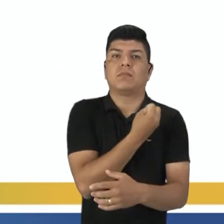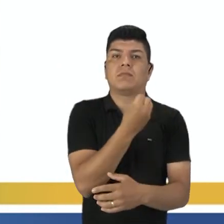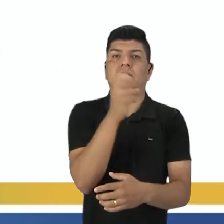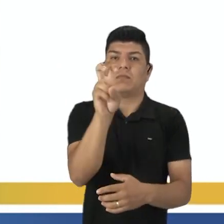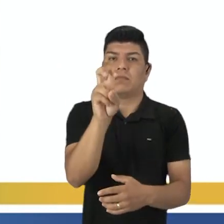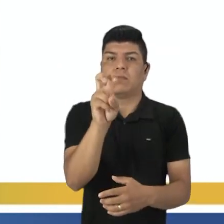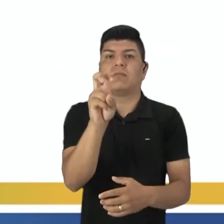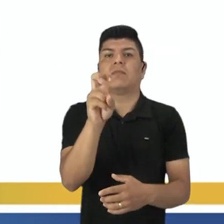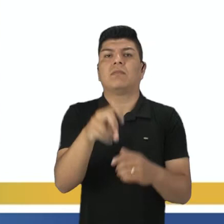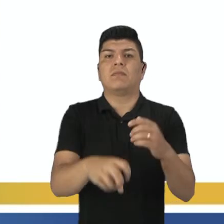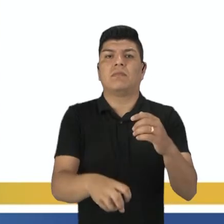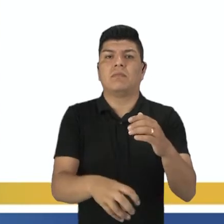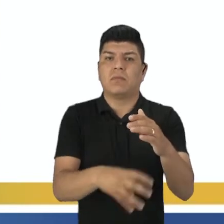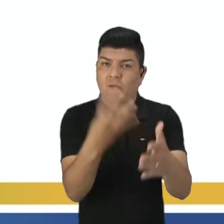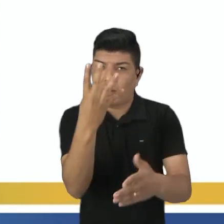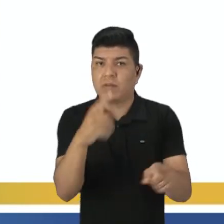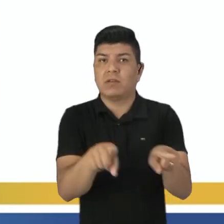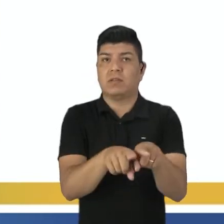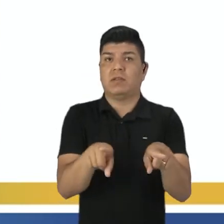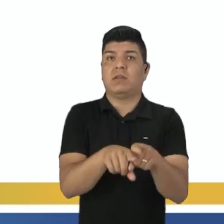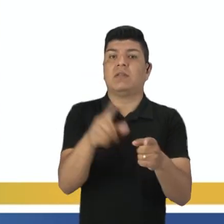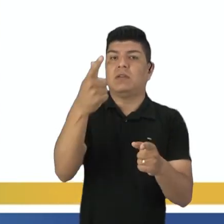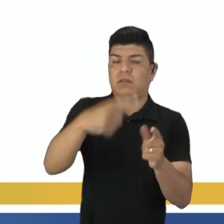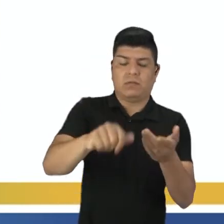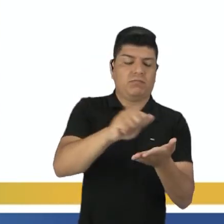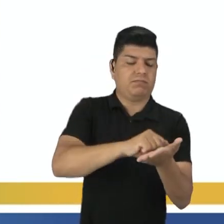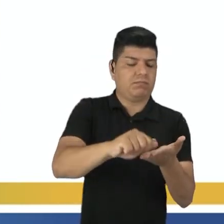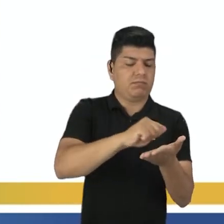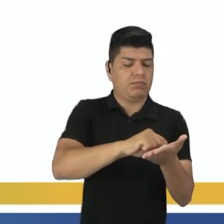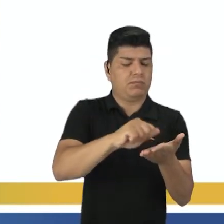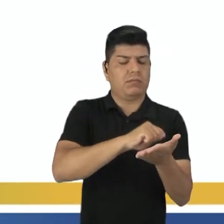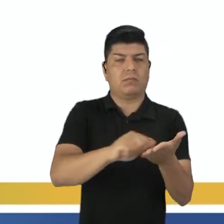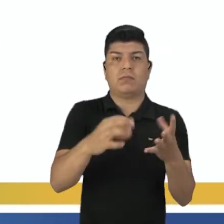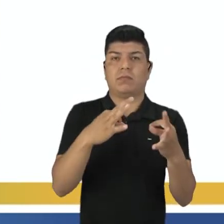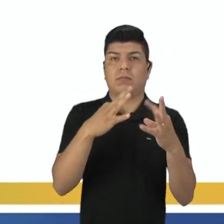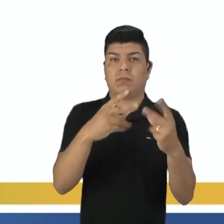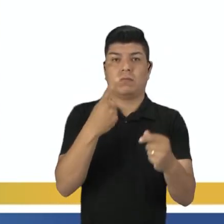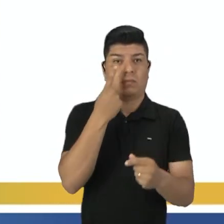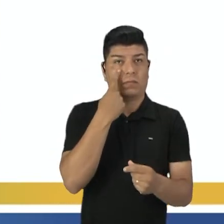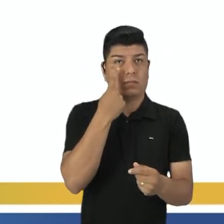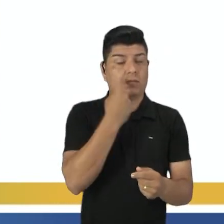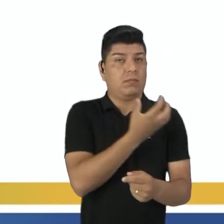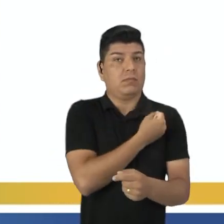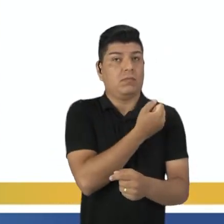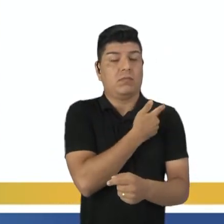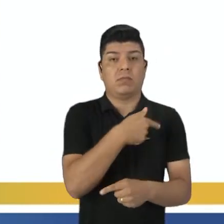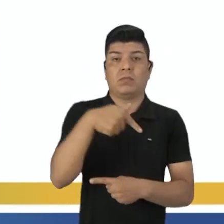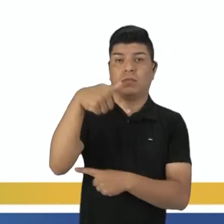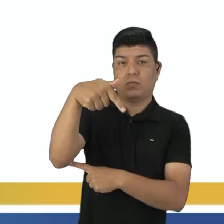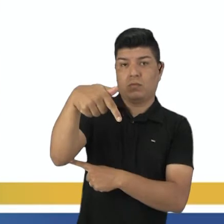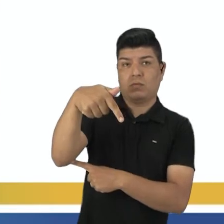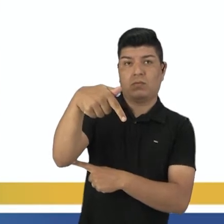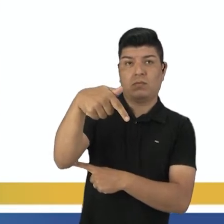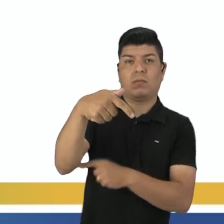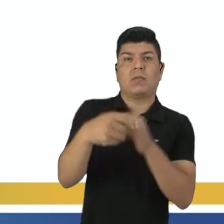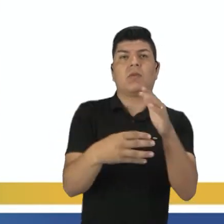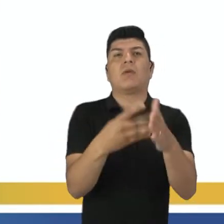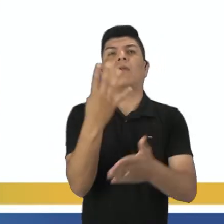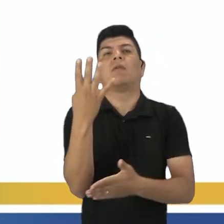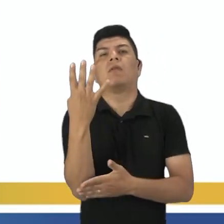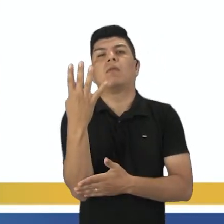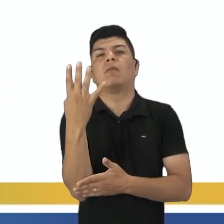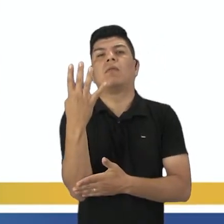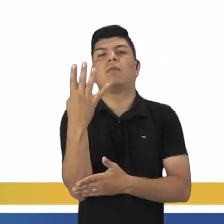somatório 5? 4 vezes. Então, eu fui fazendo essas anotações aí. Observe lá no número 7, ó, o somatório 7. Quantas vezes apareceu